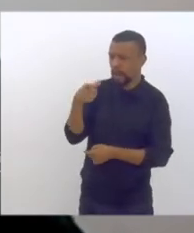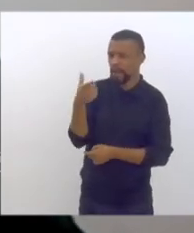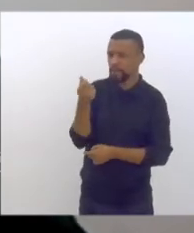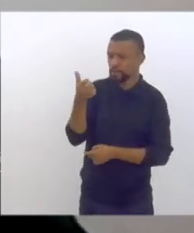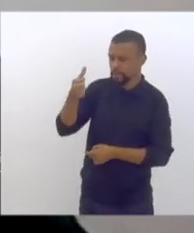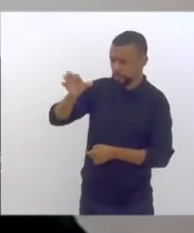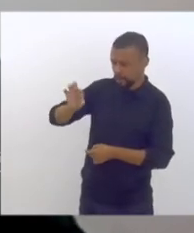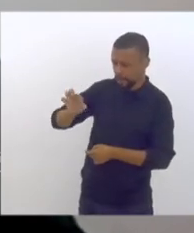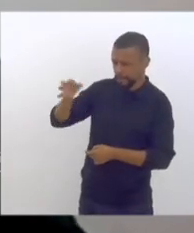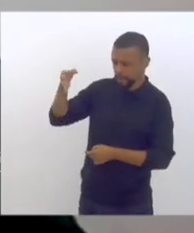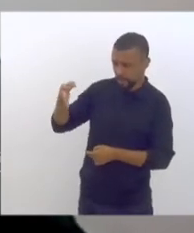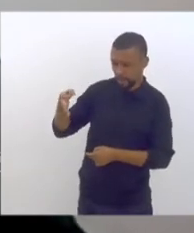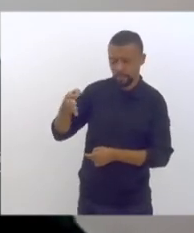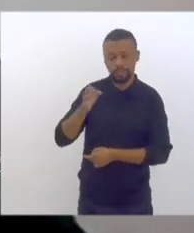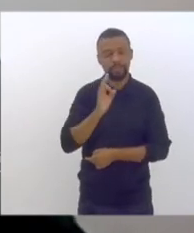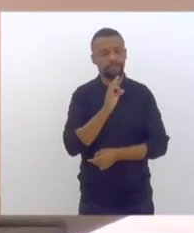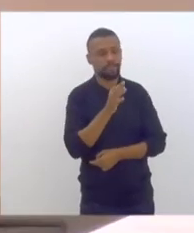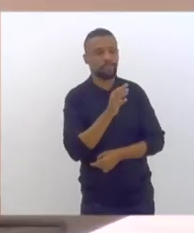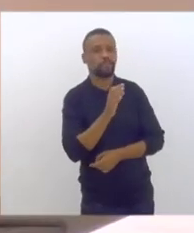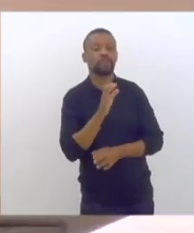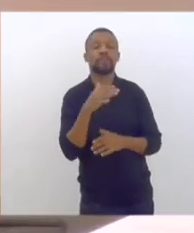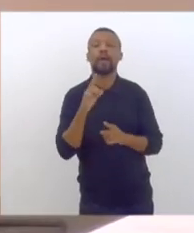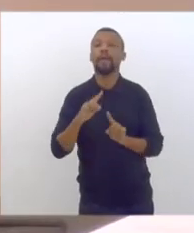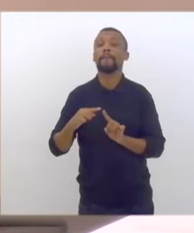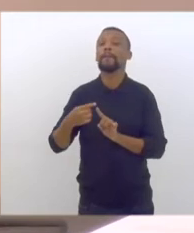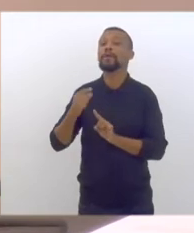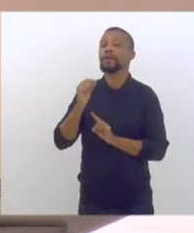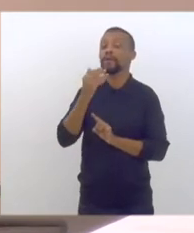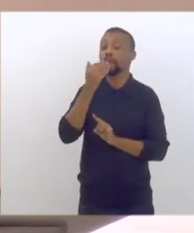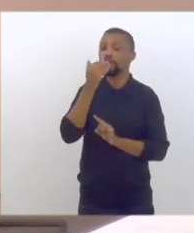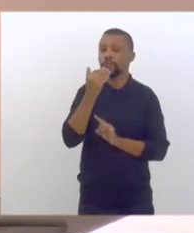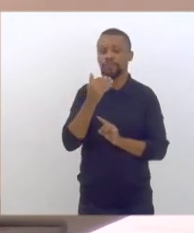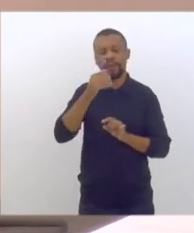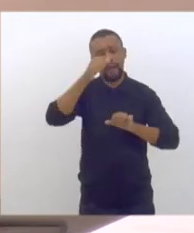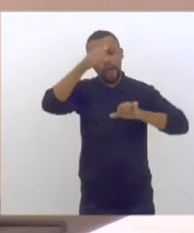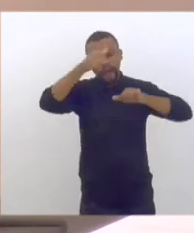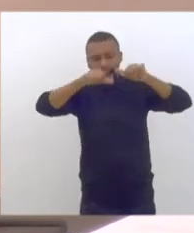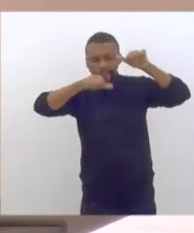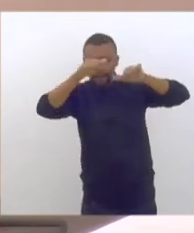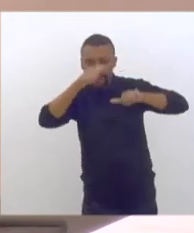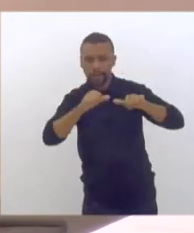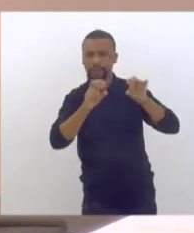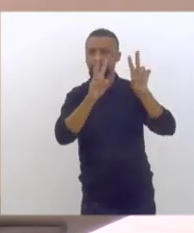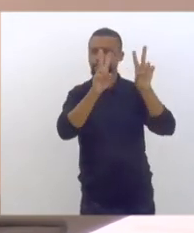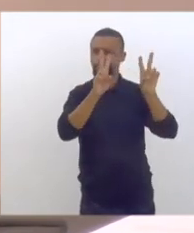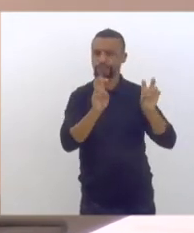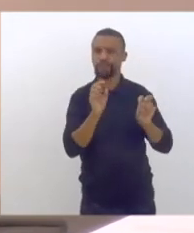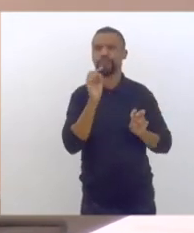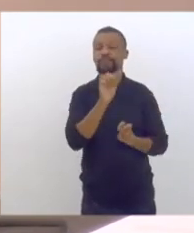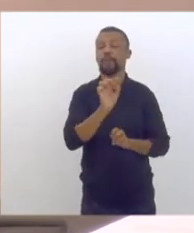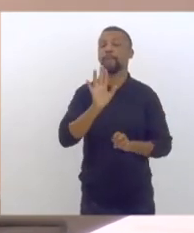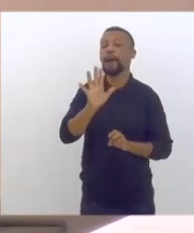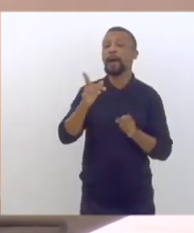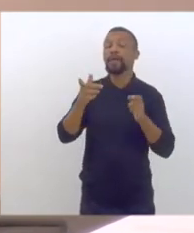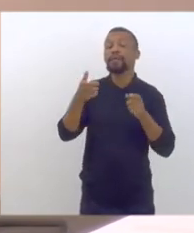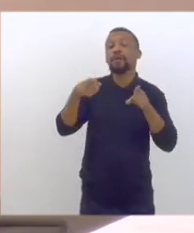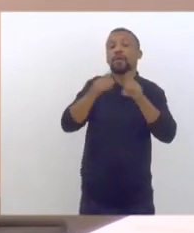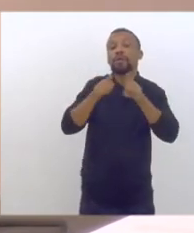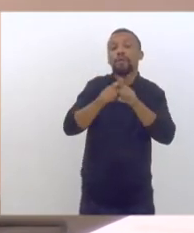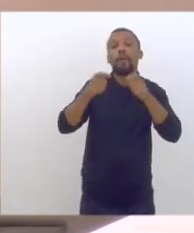19 E além disso seu presente eu já exame Nossa questão mas quero também